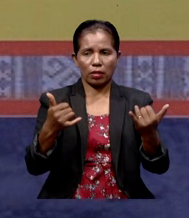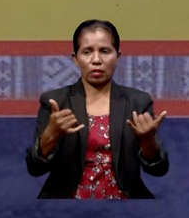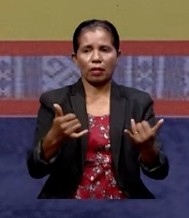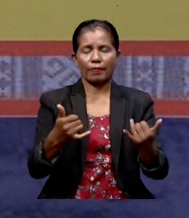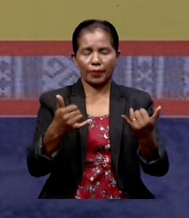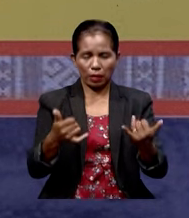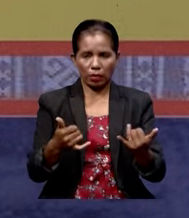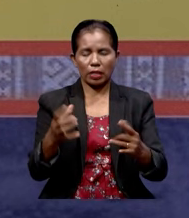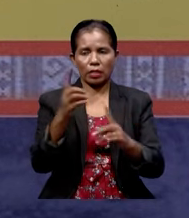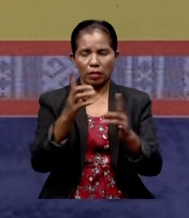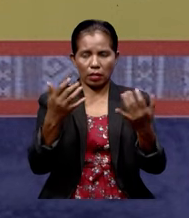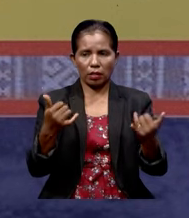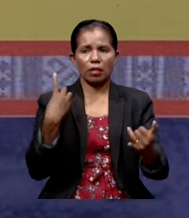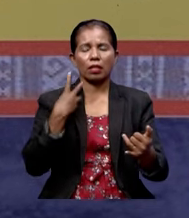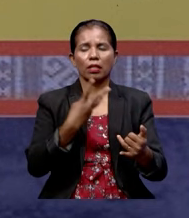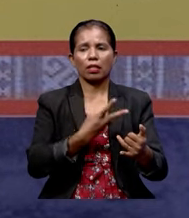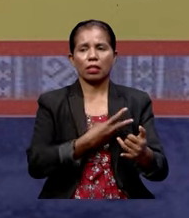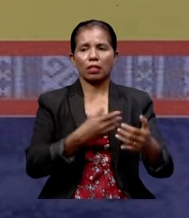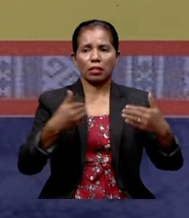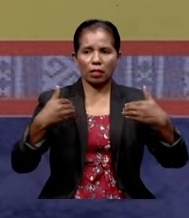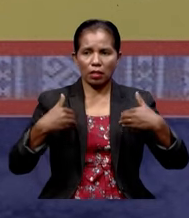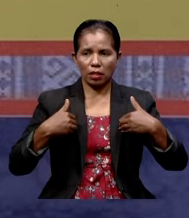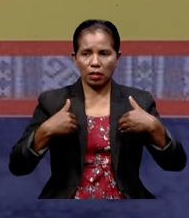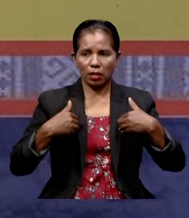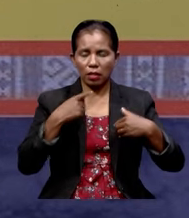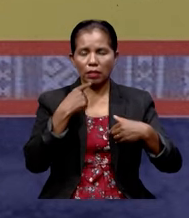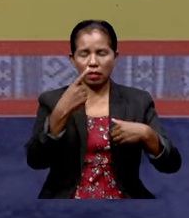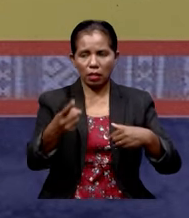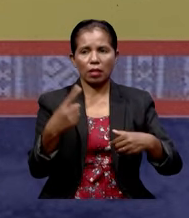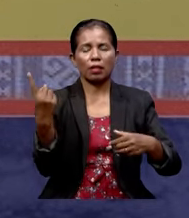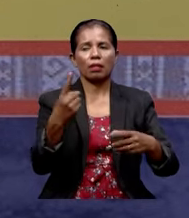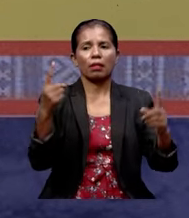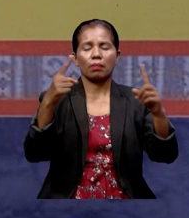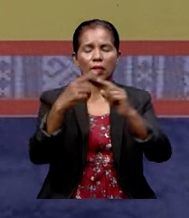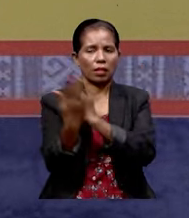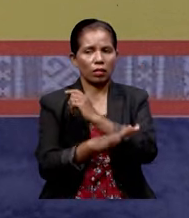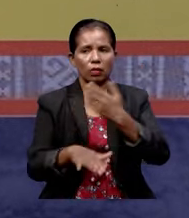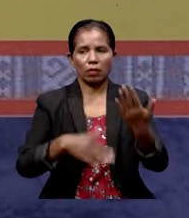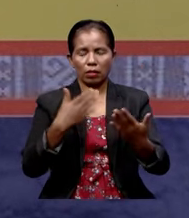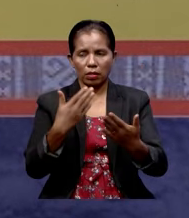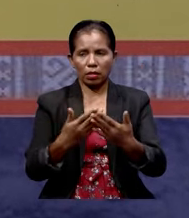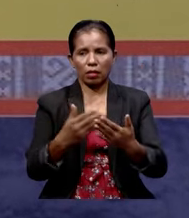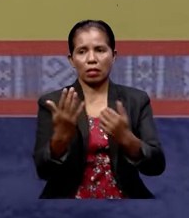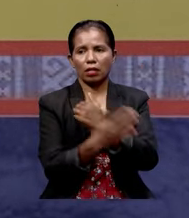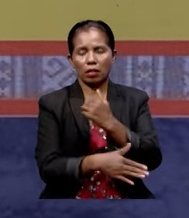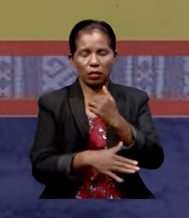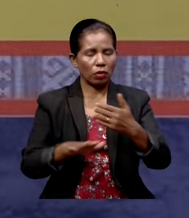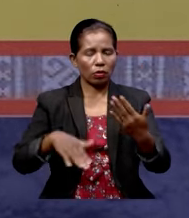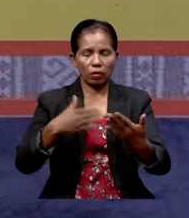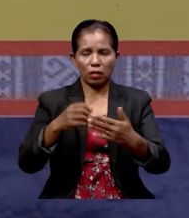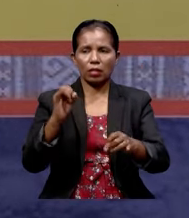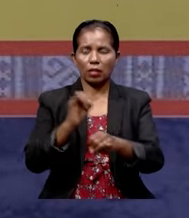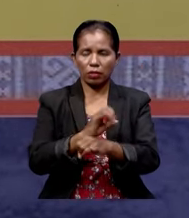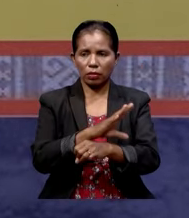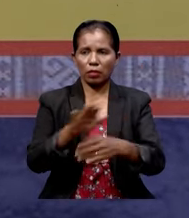agora, ita sei, duru mata asnafati, país ototu, lidu país elitores, né? Ato